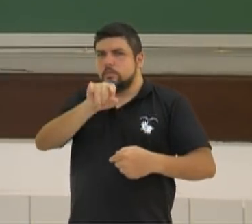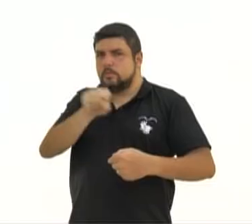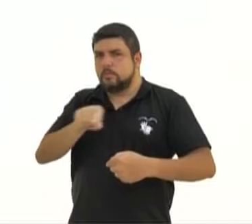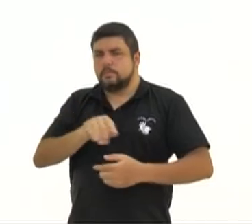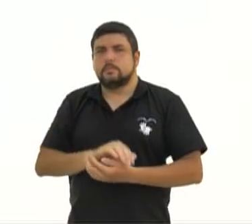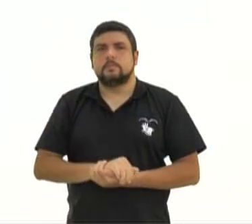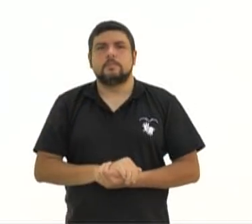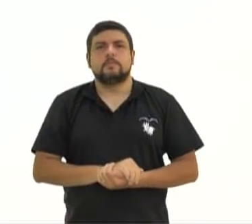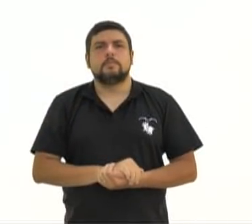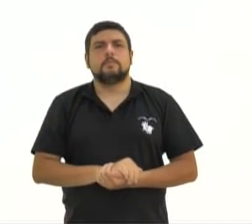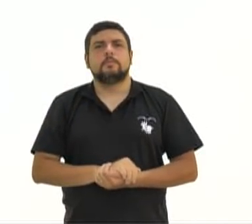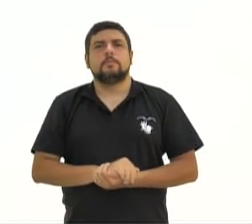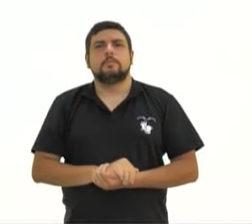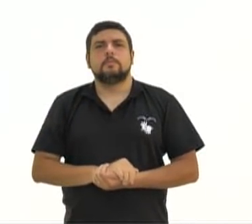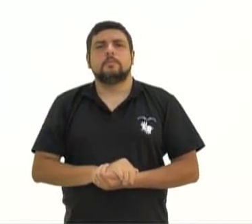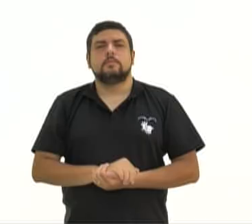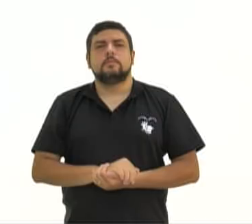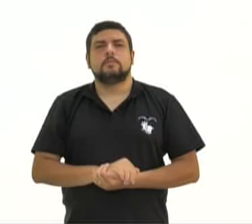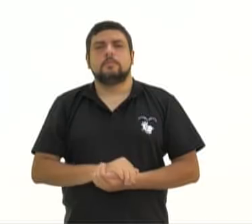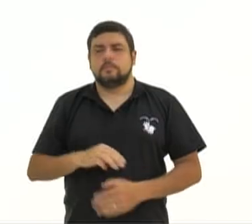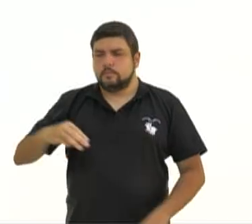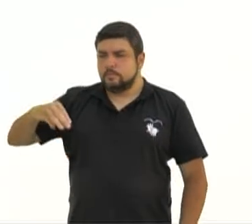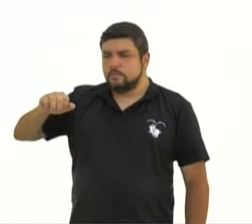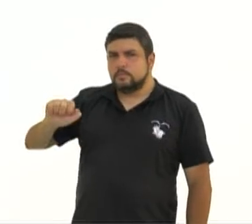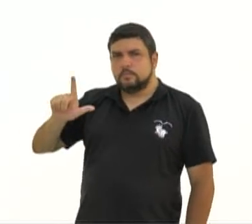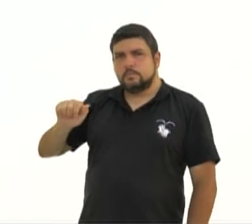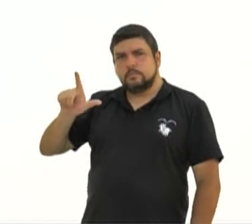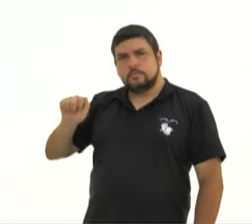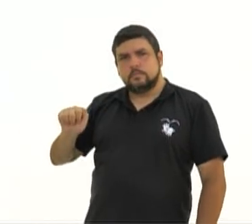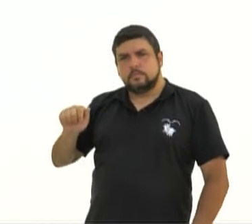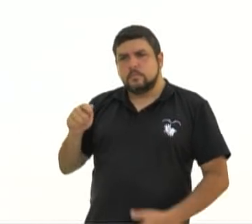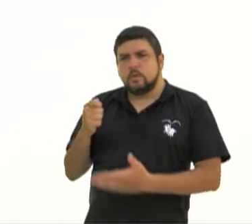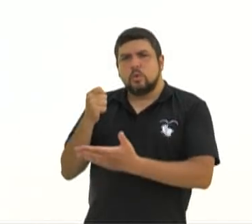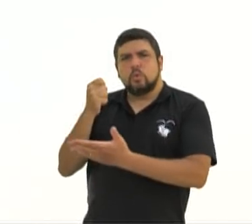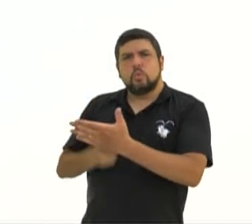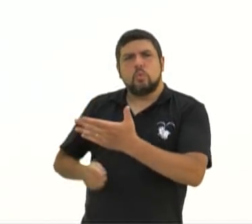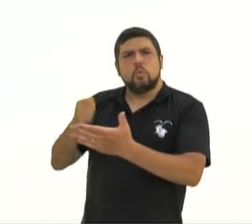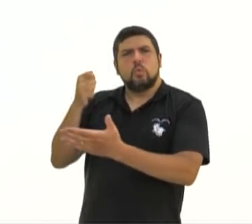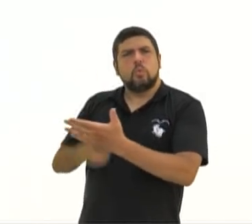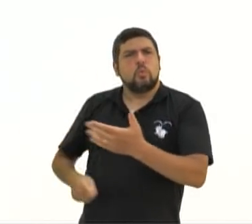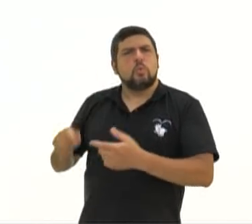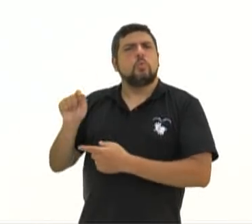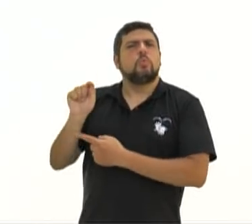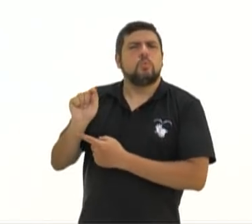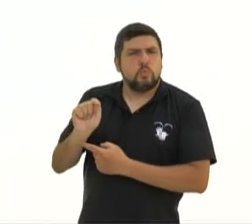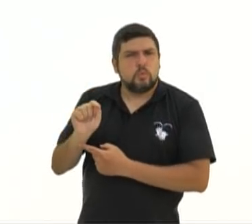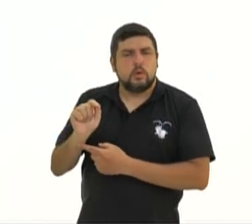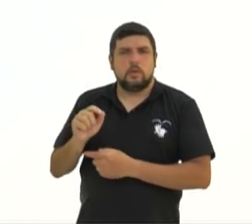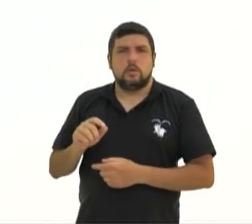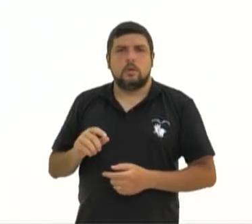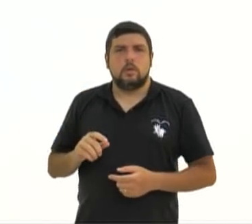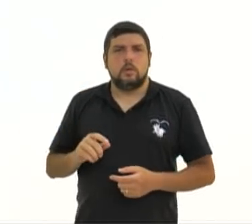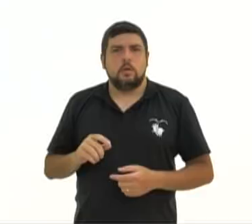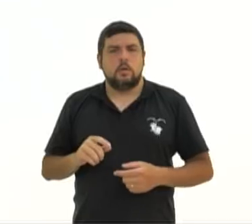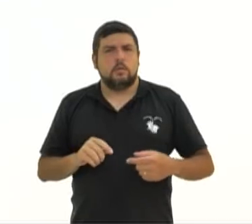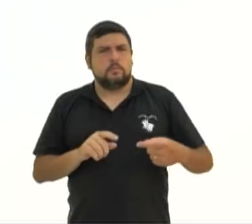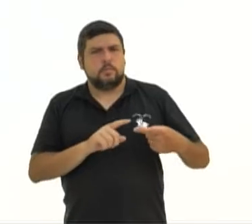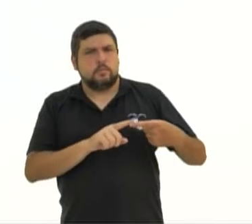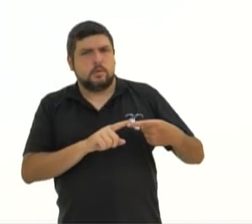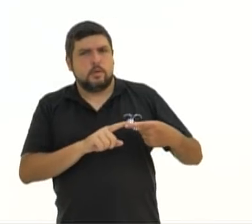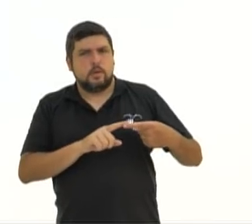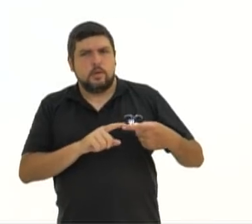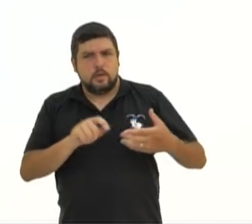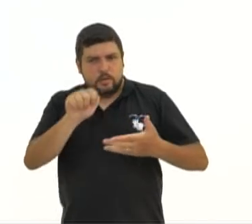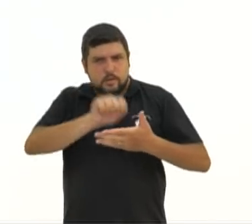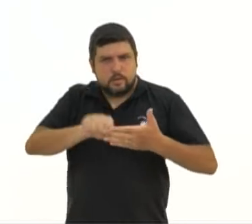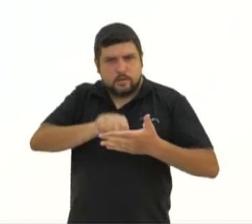da Malala, que ali ela conta, então, né, tudo o que ela conseguiu e que ela vem conseguindo aí para as